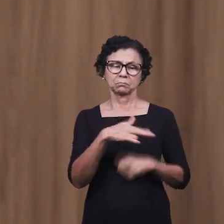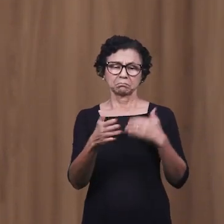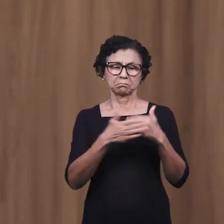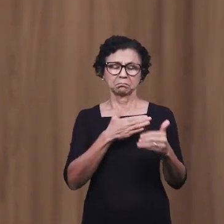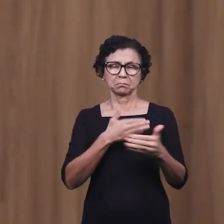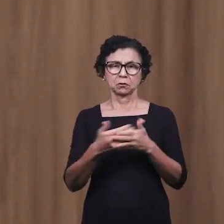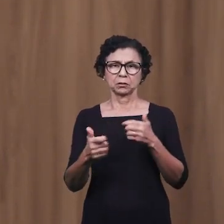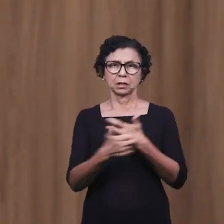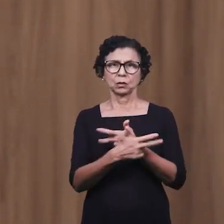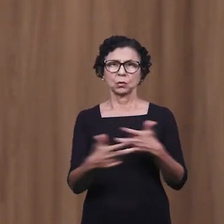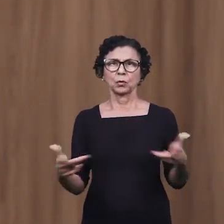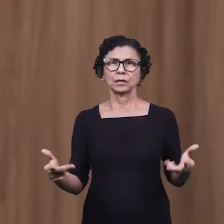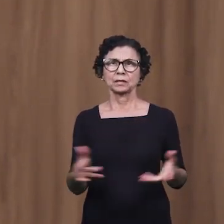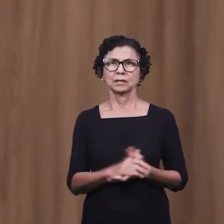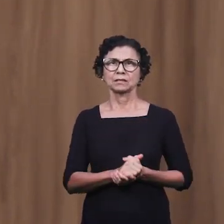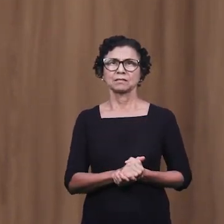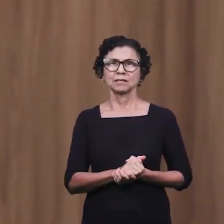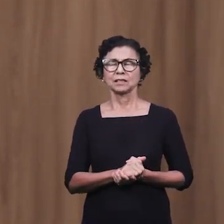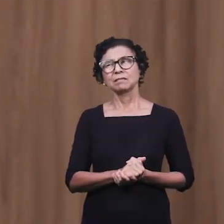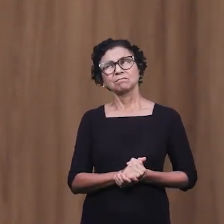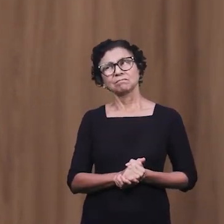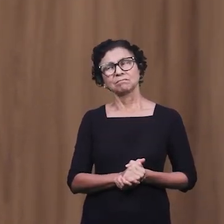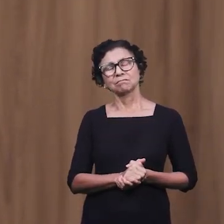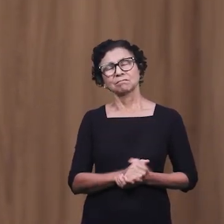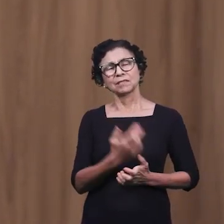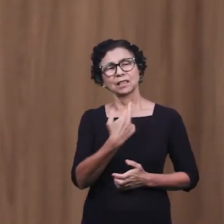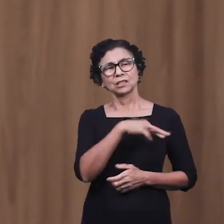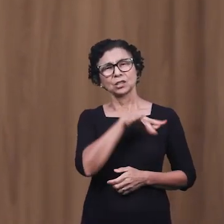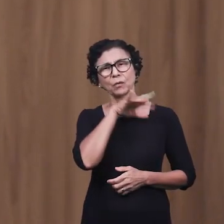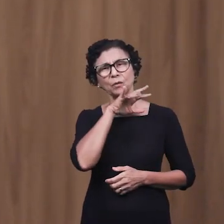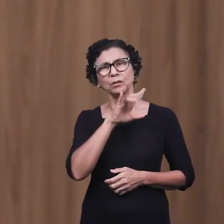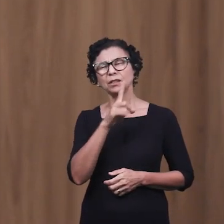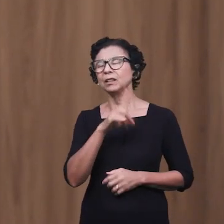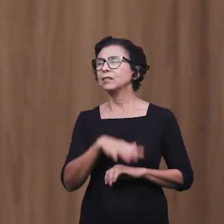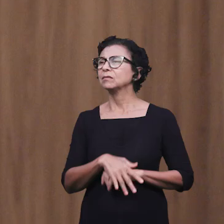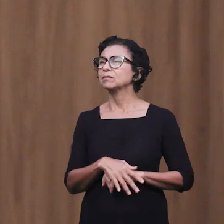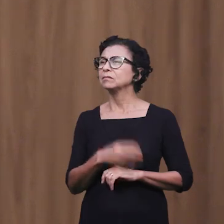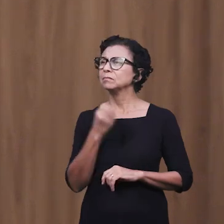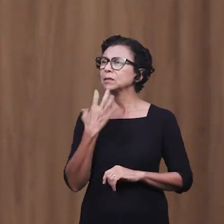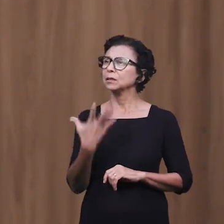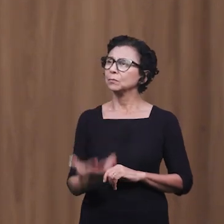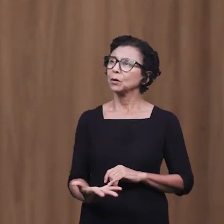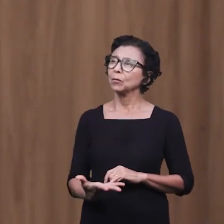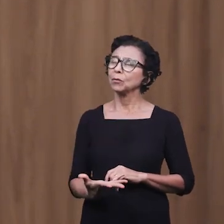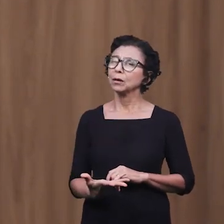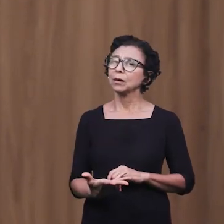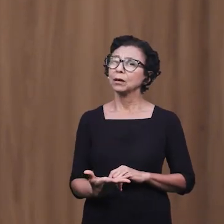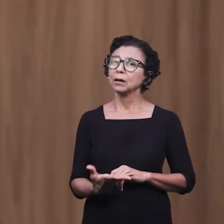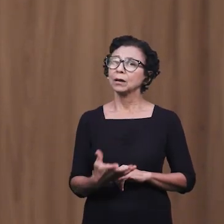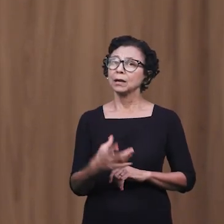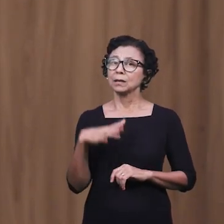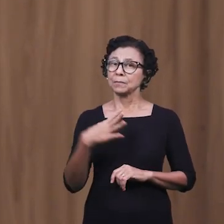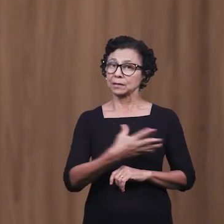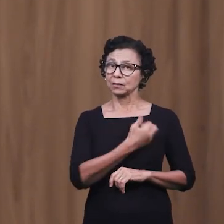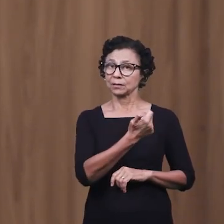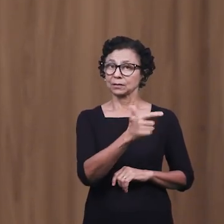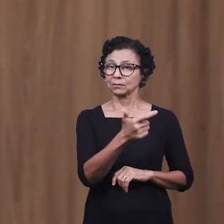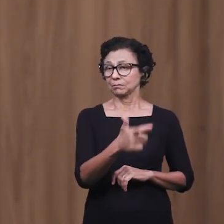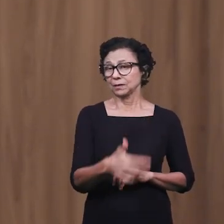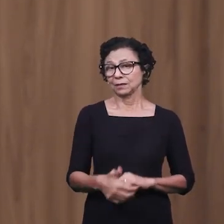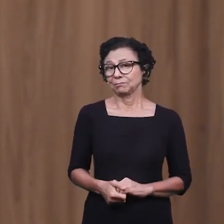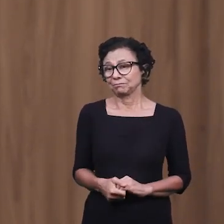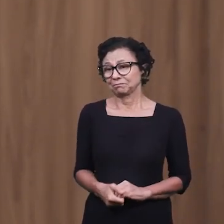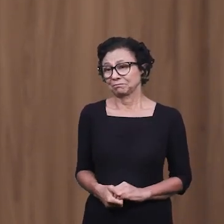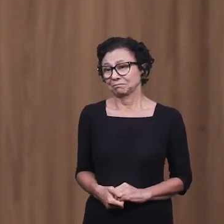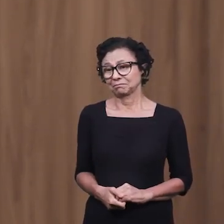você diz assim, é ruim ou é bom? Não, eu acho que toda religião é boa. Só não leva à eternidade. Mas toda religião em